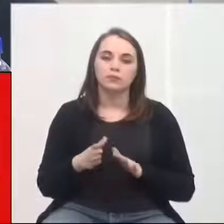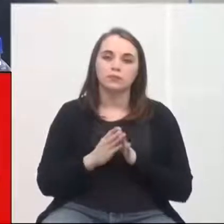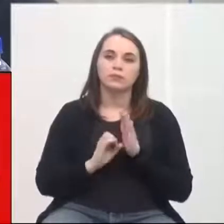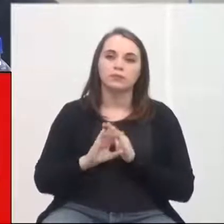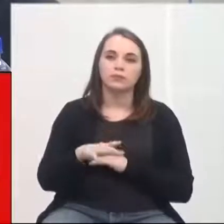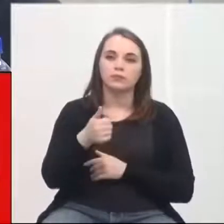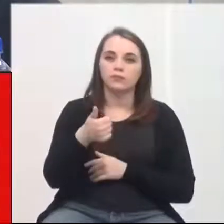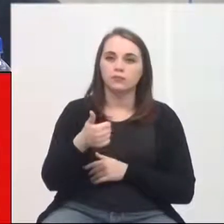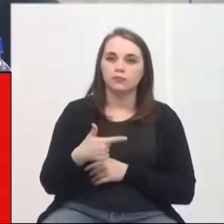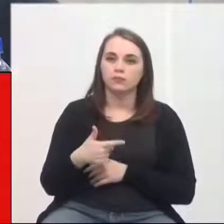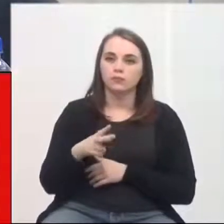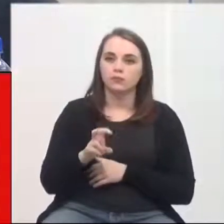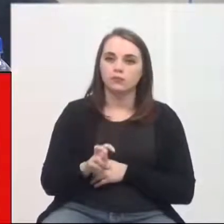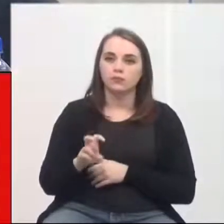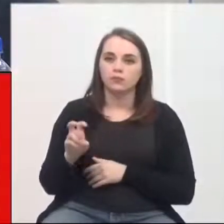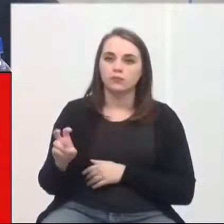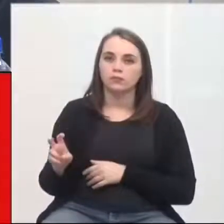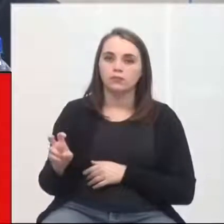Indicação